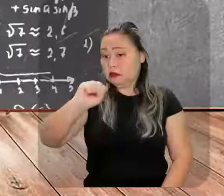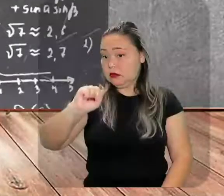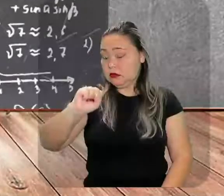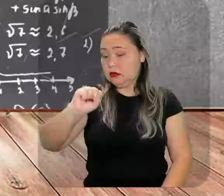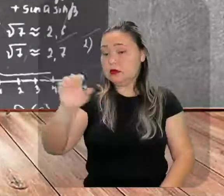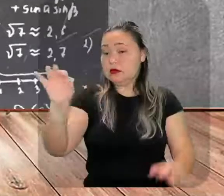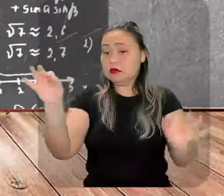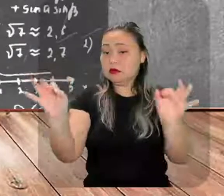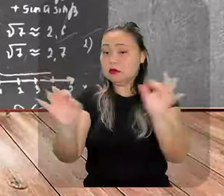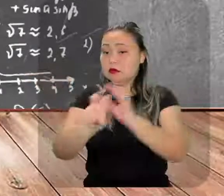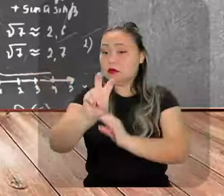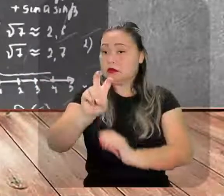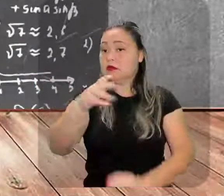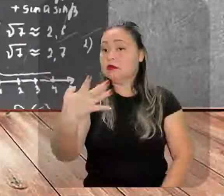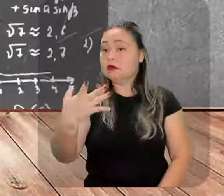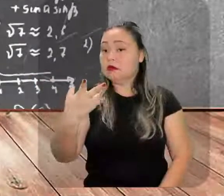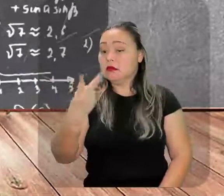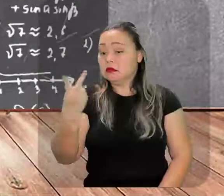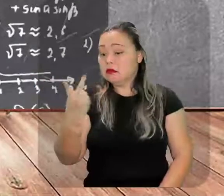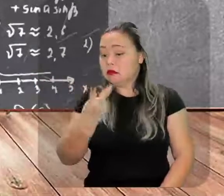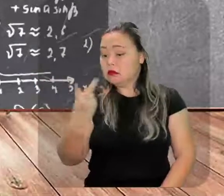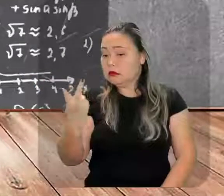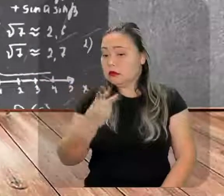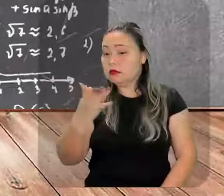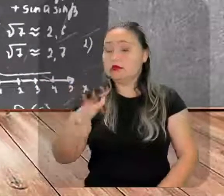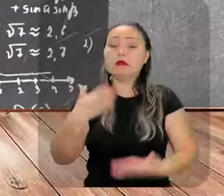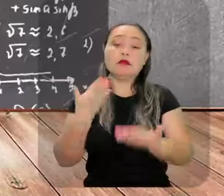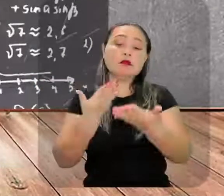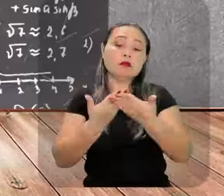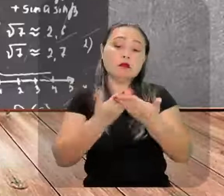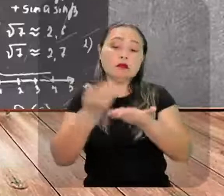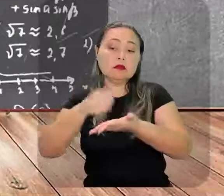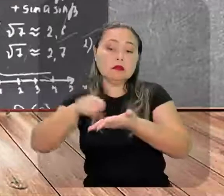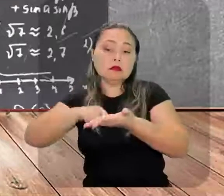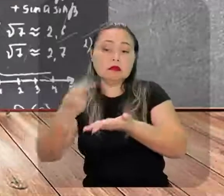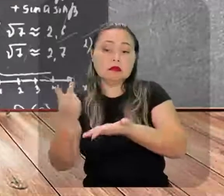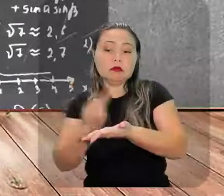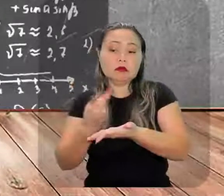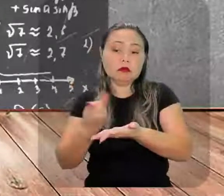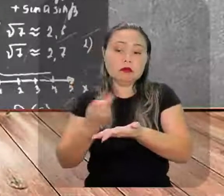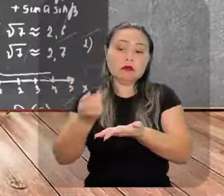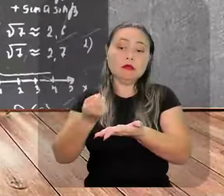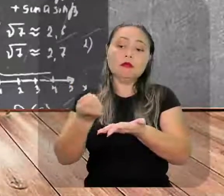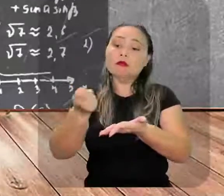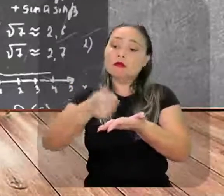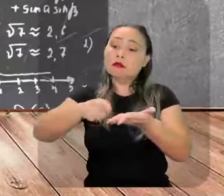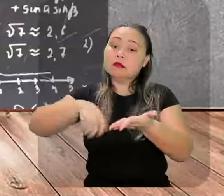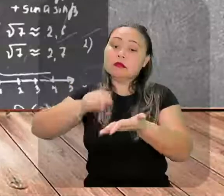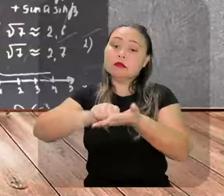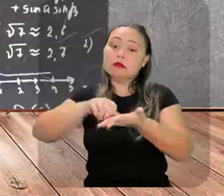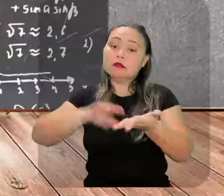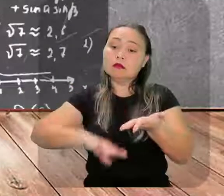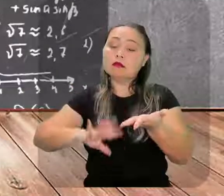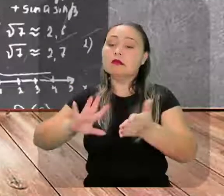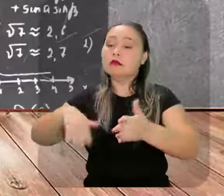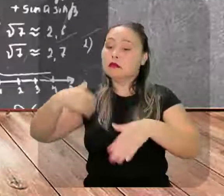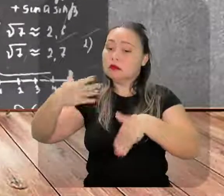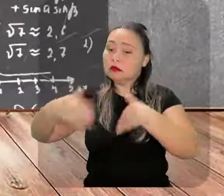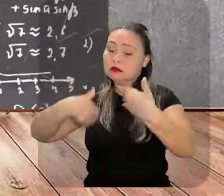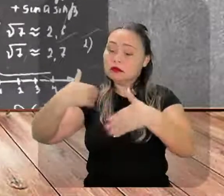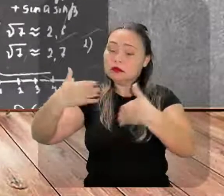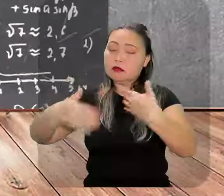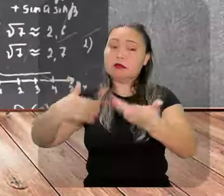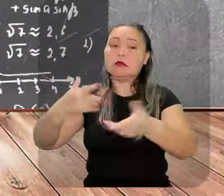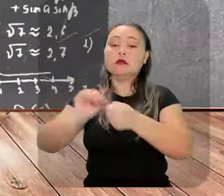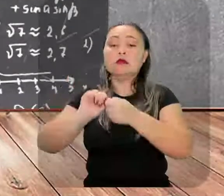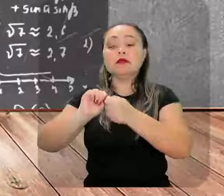54 completinhas, tá? Duplinha ali de aula e correção das atividades. Então, é um percurso longo, né, professor Maurício? A gente está aqui com eles